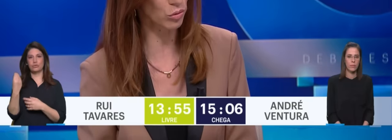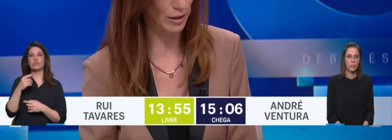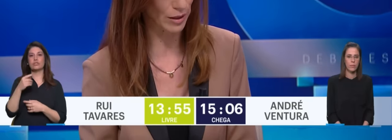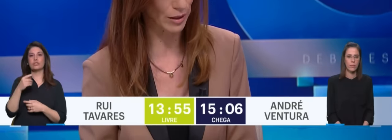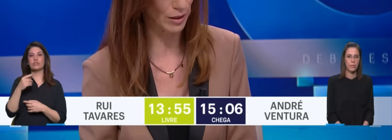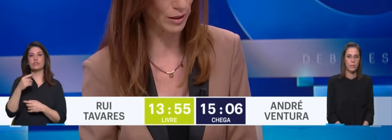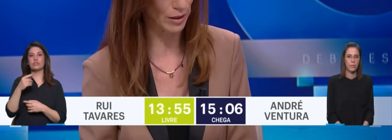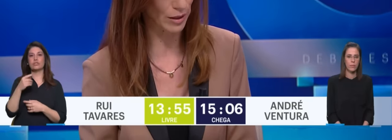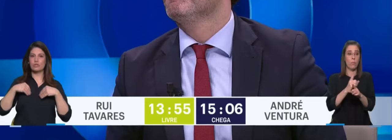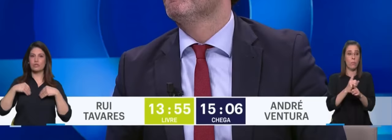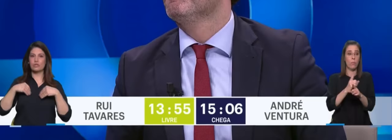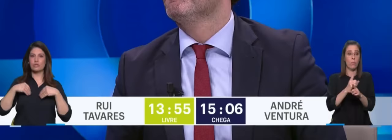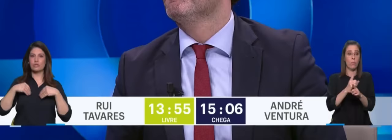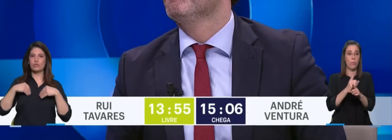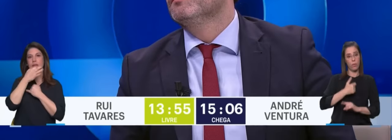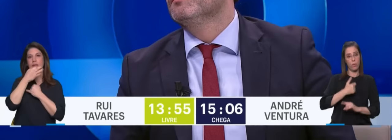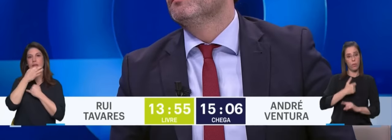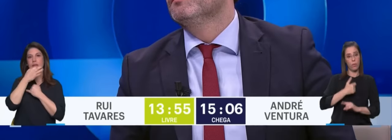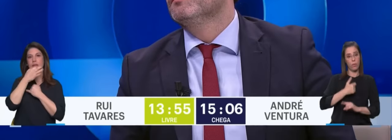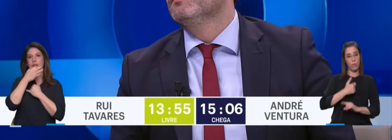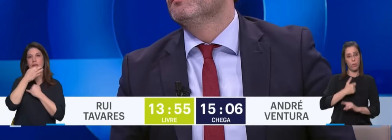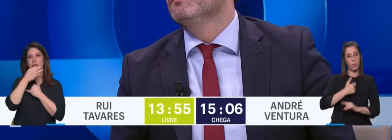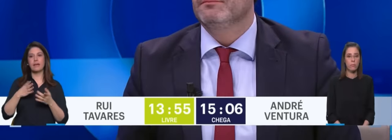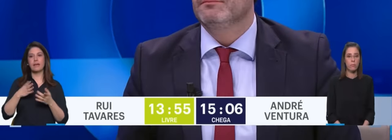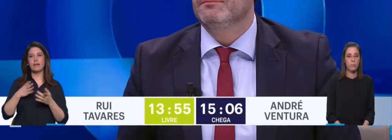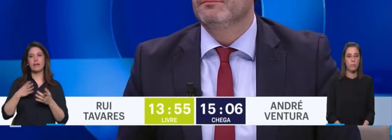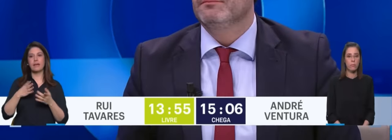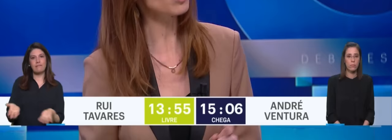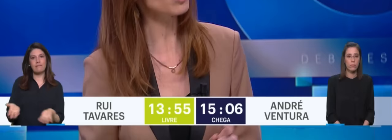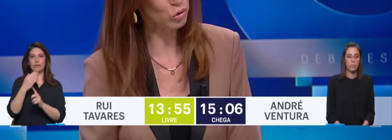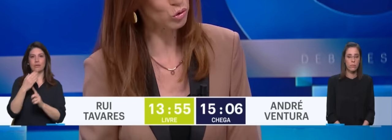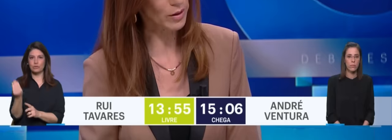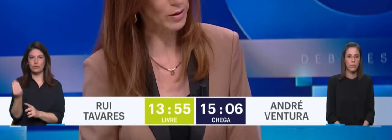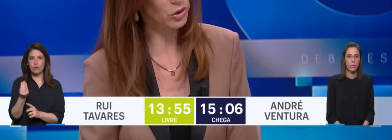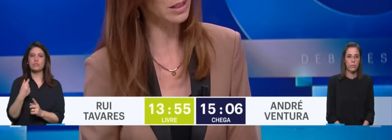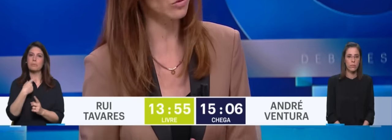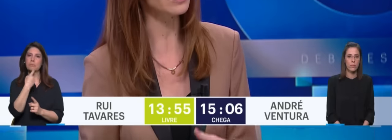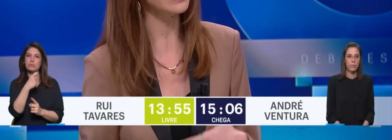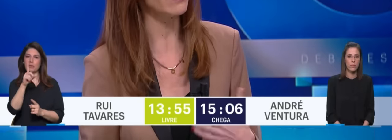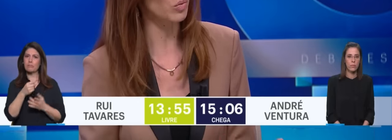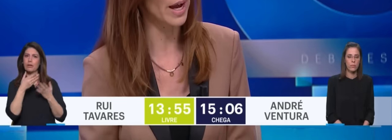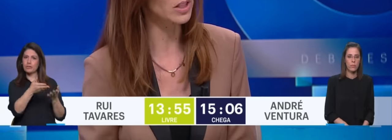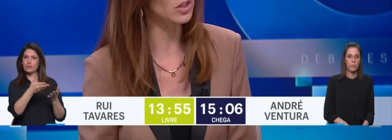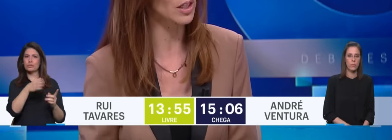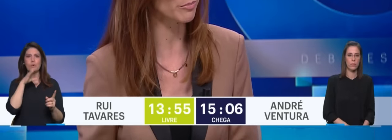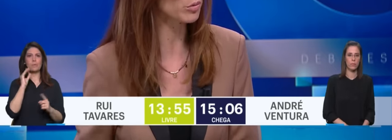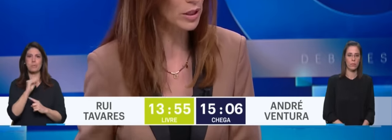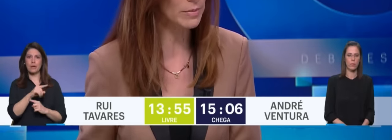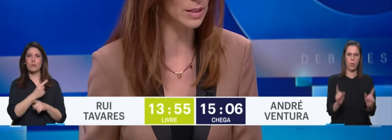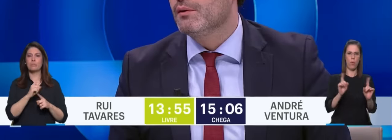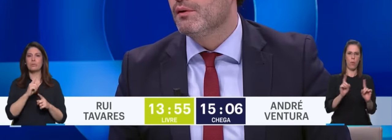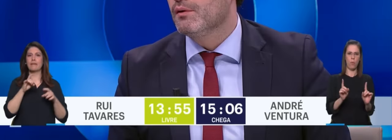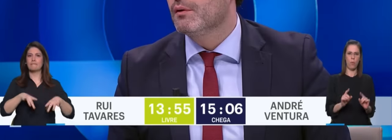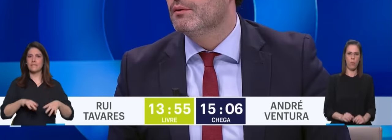do contrato esta opção apesar da intenção de ajudar os mais jovens não ajuda sobretudo os bancos que se livram de eventuais e